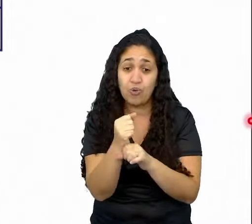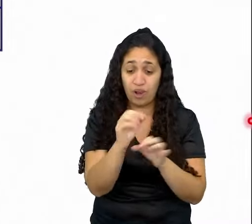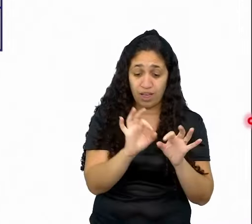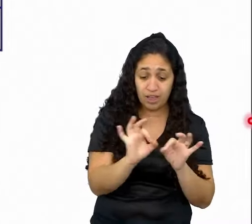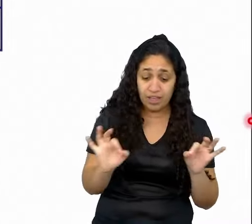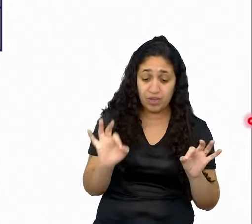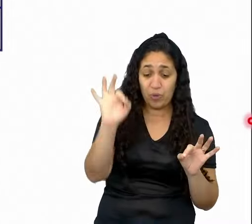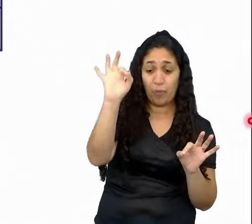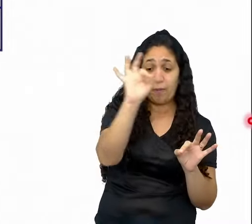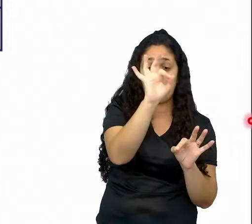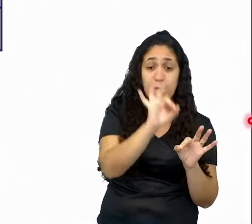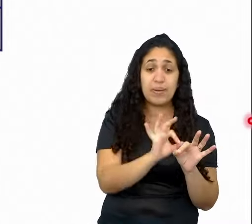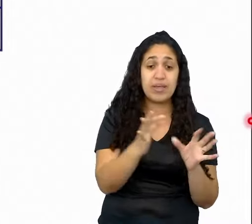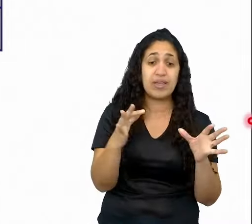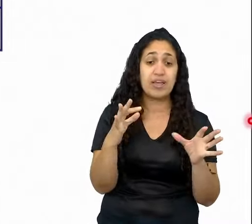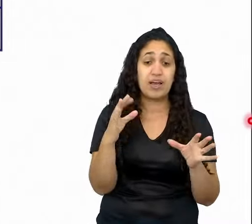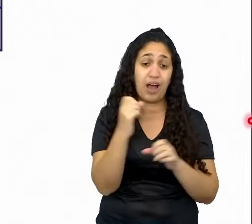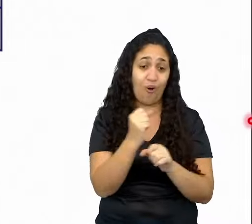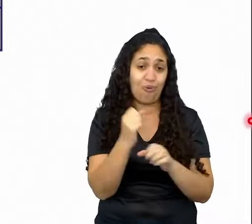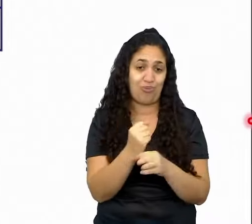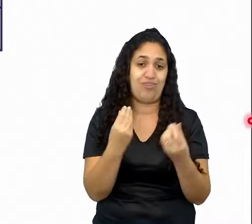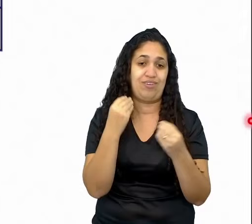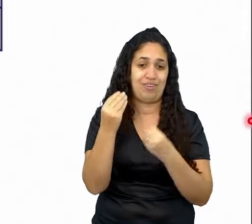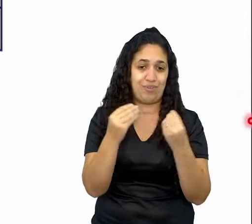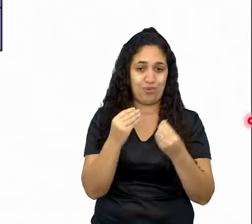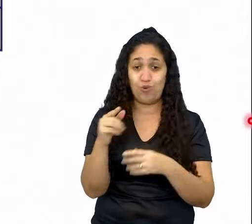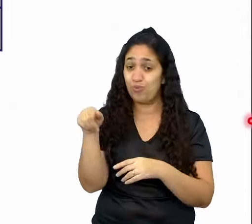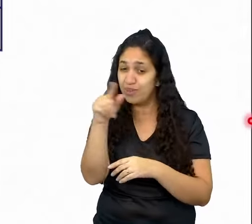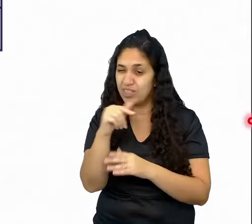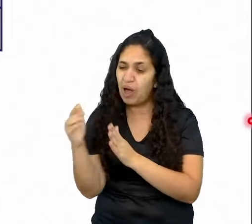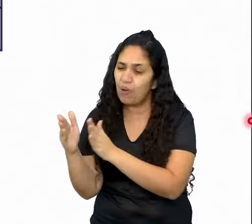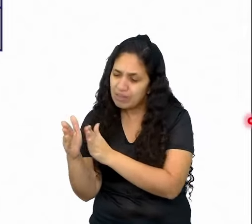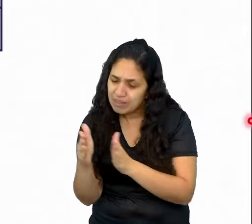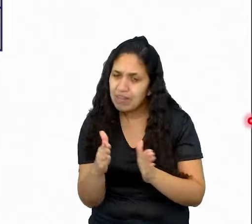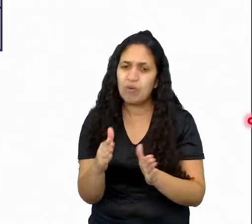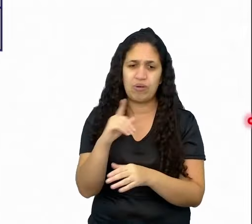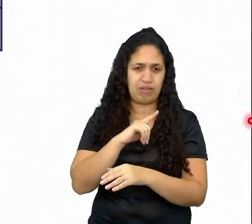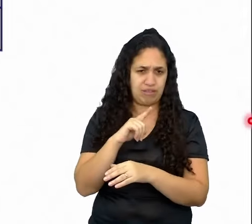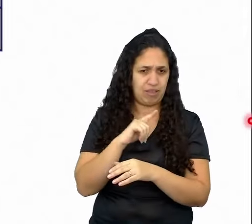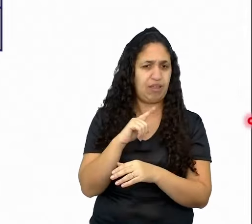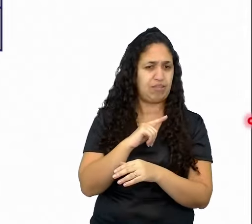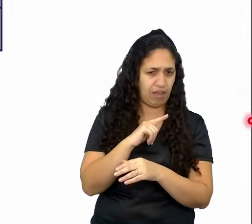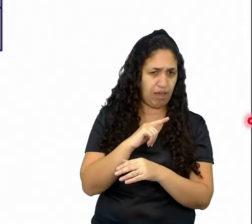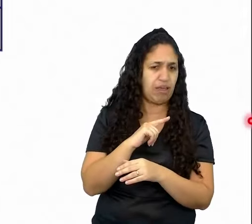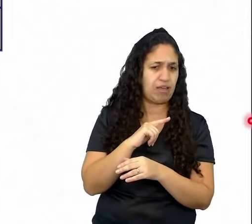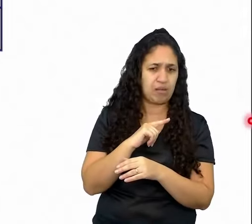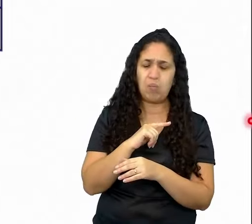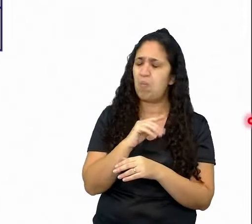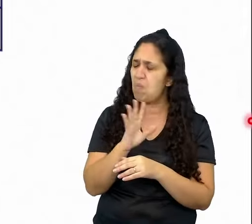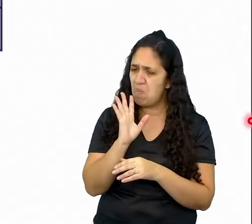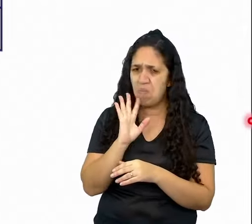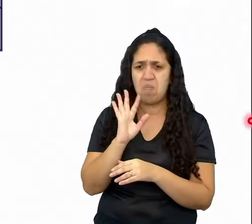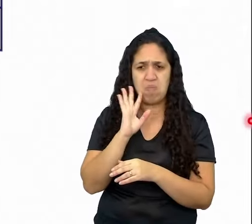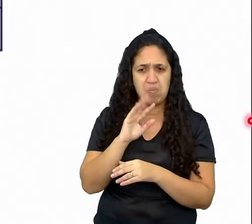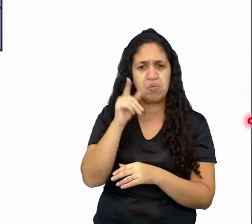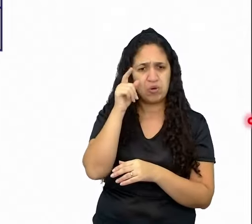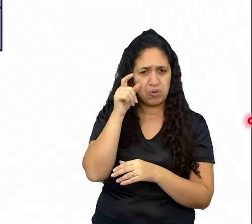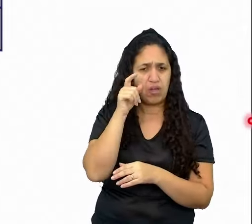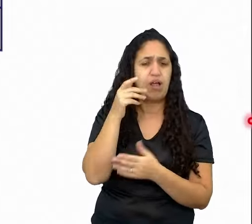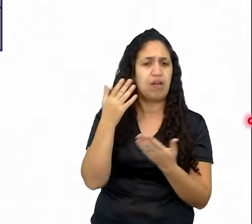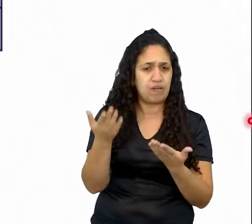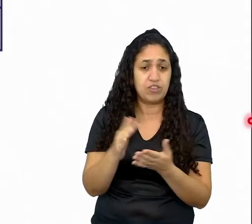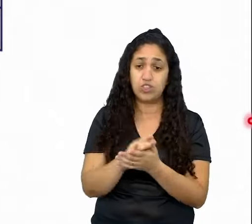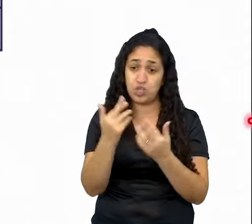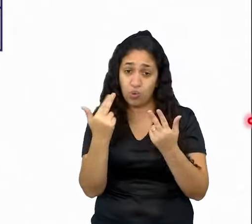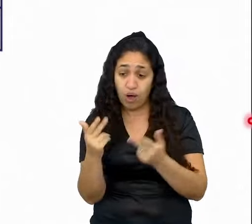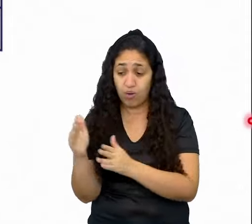perímetro. Então, aí vocês têm essa sequência, eu achei, né, quanto as outras, super legais, como a sequência 2,